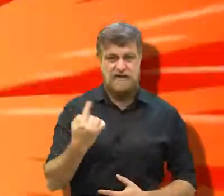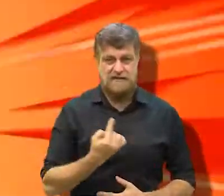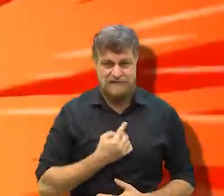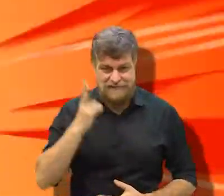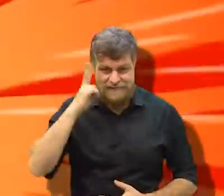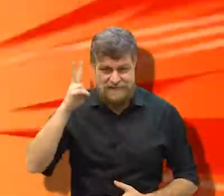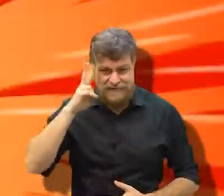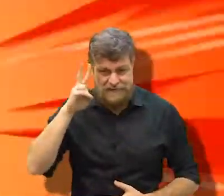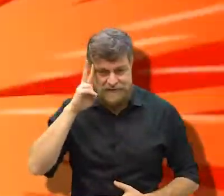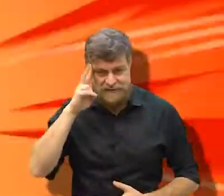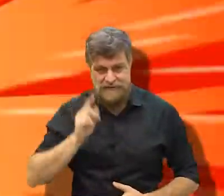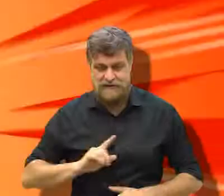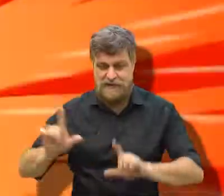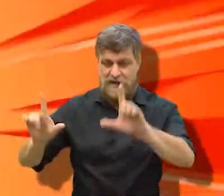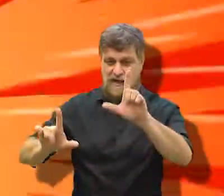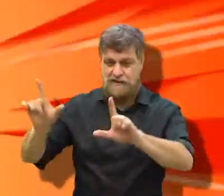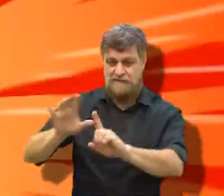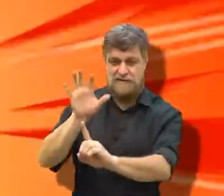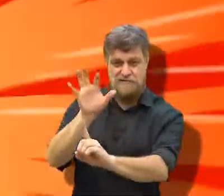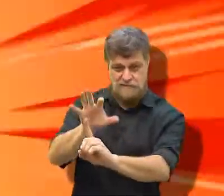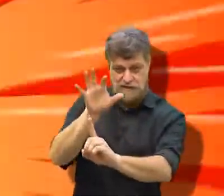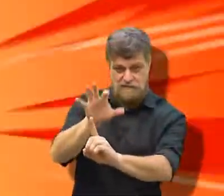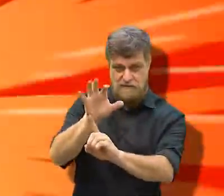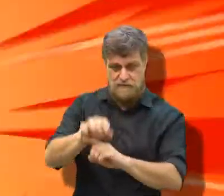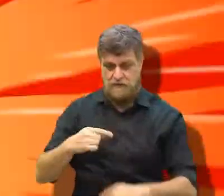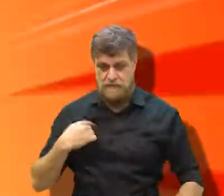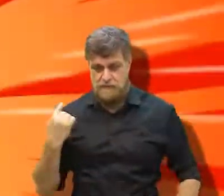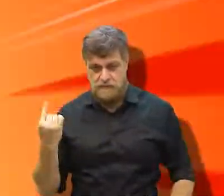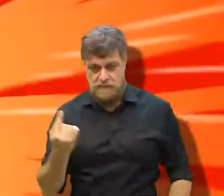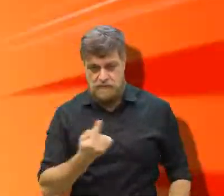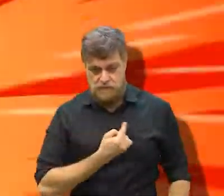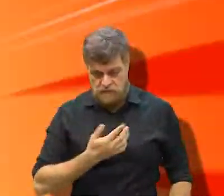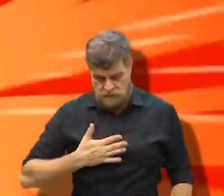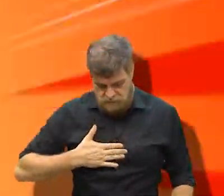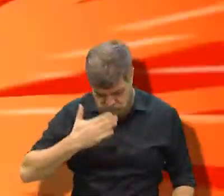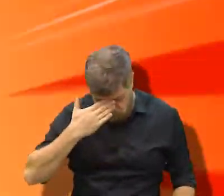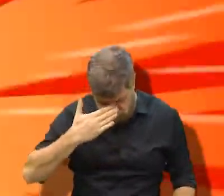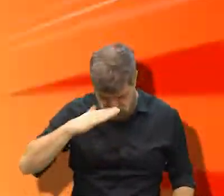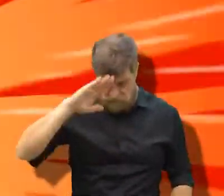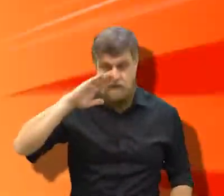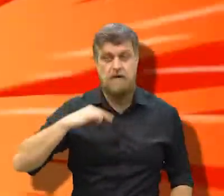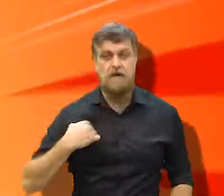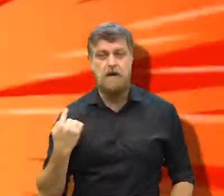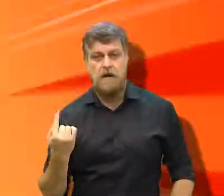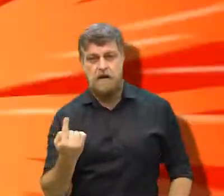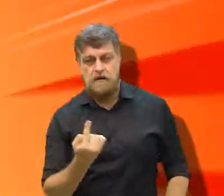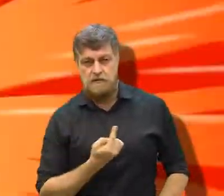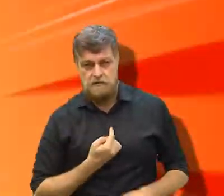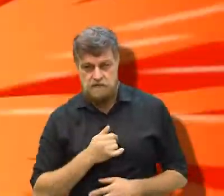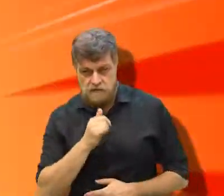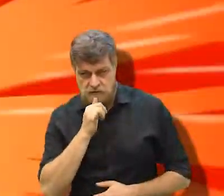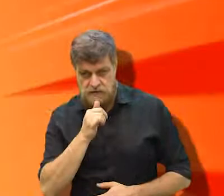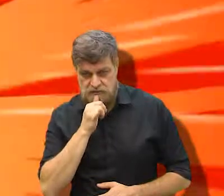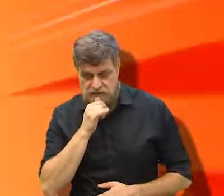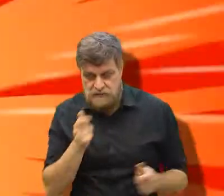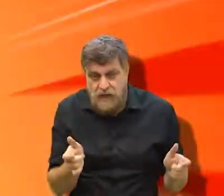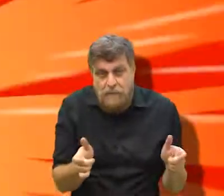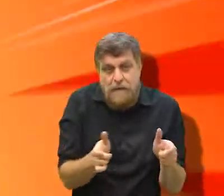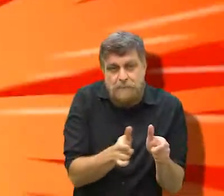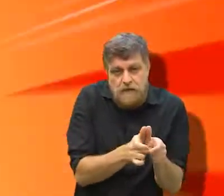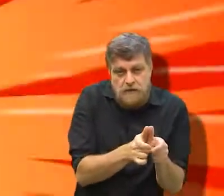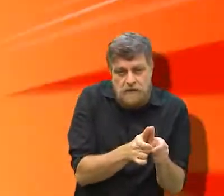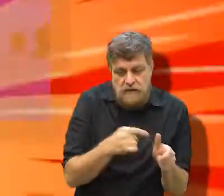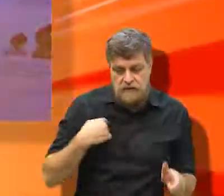pela mídia. Ele já acaba julgando os muçulmanos. Então, ele representa essa minoria